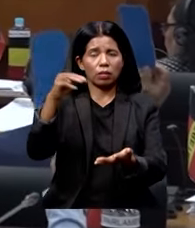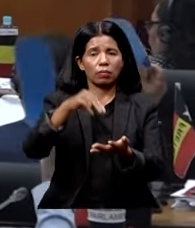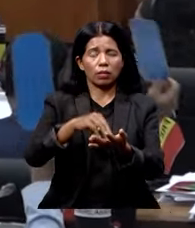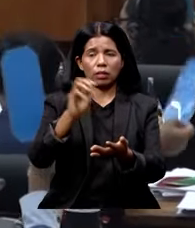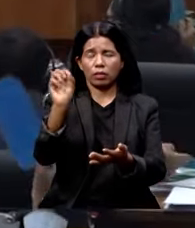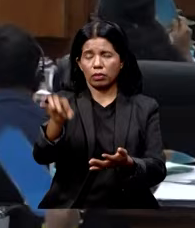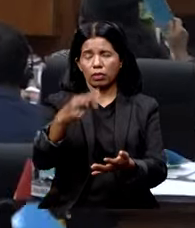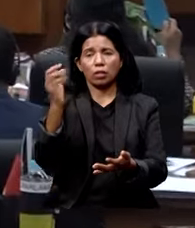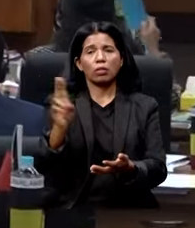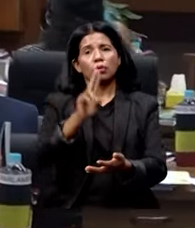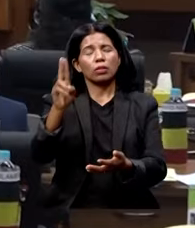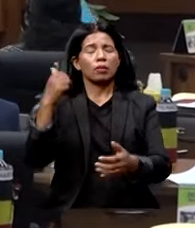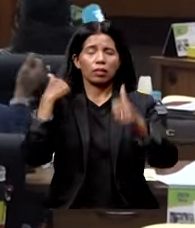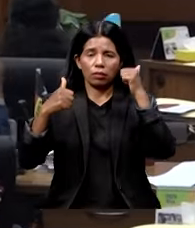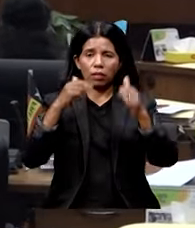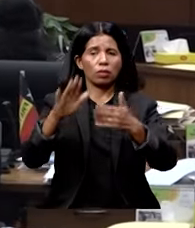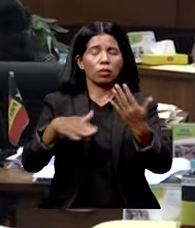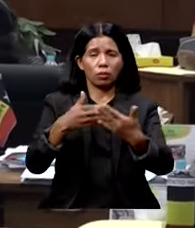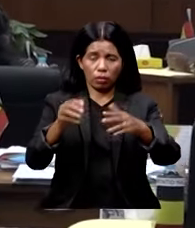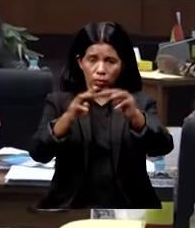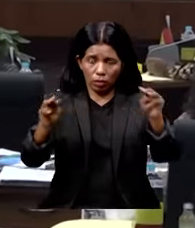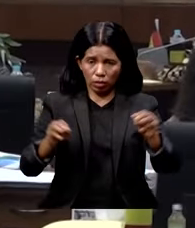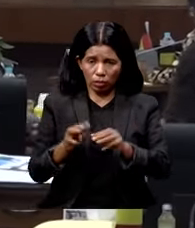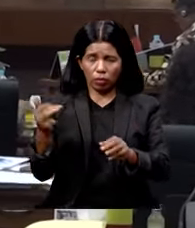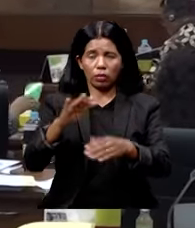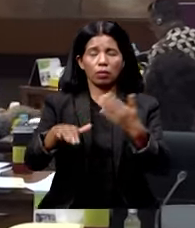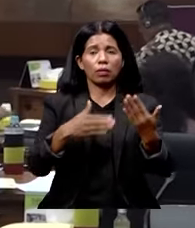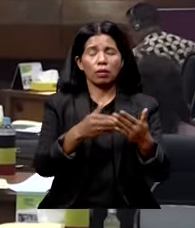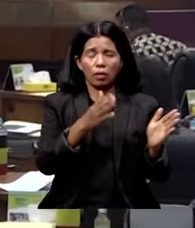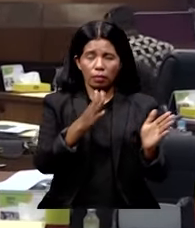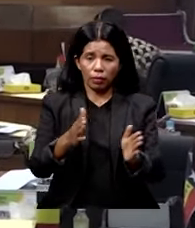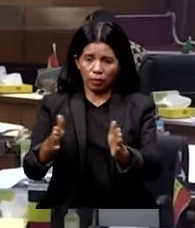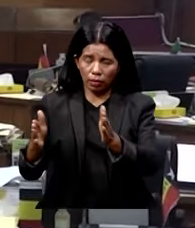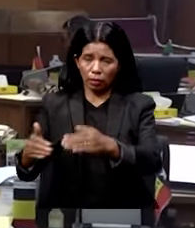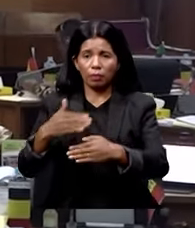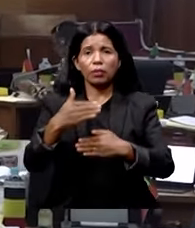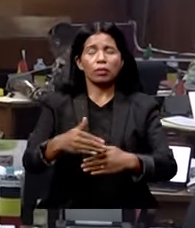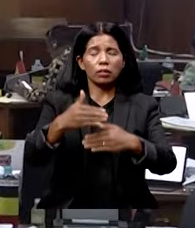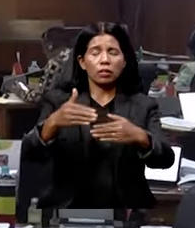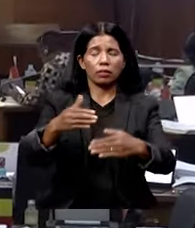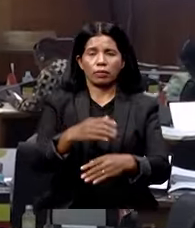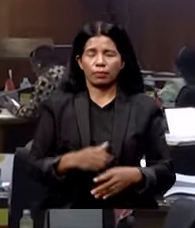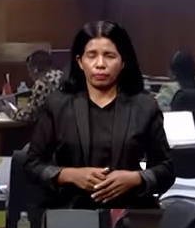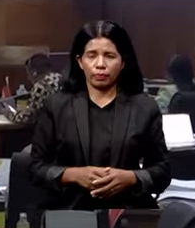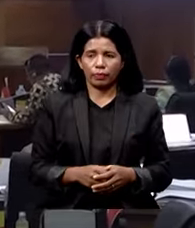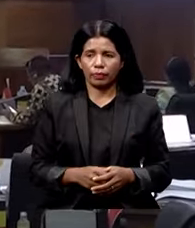onde utiliza a atividade rota em município Sira, no prepara para o processo de descentralização. Adriano Verdial, Marito da Costa, GMN.